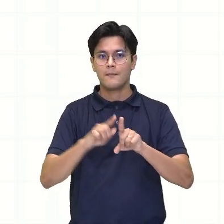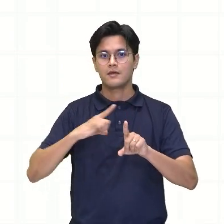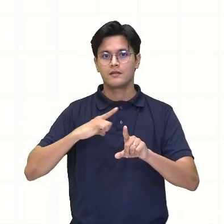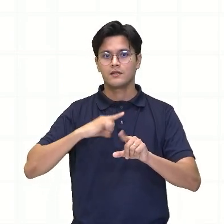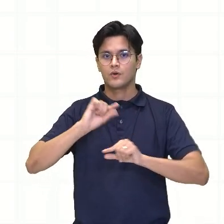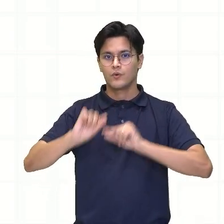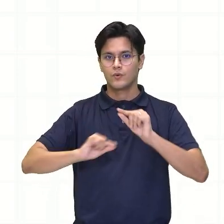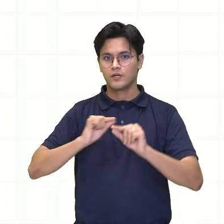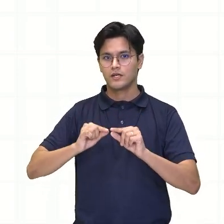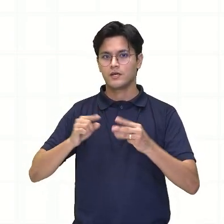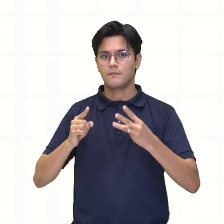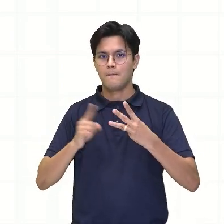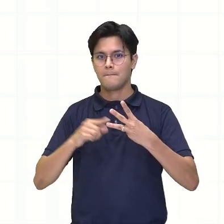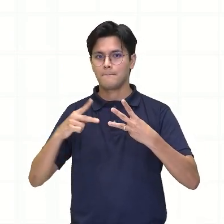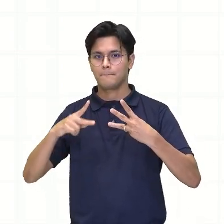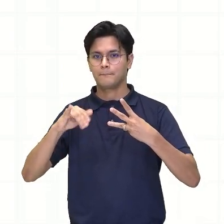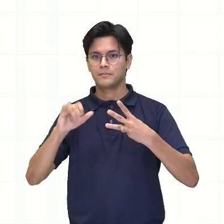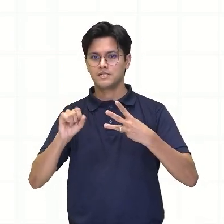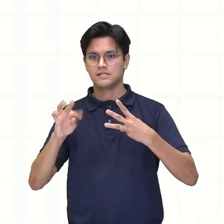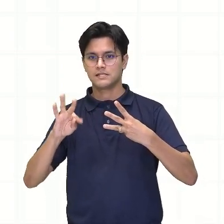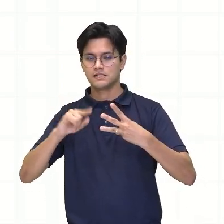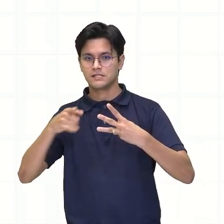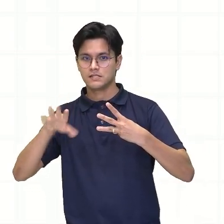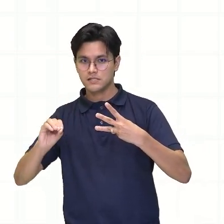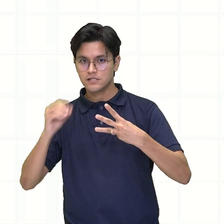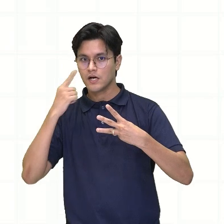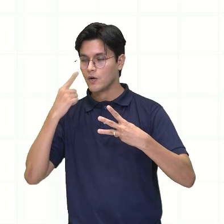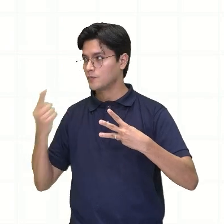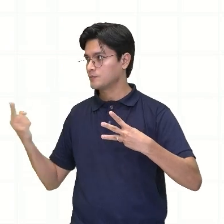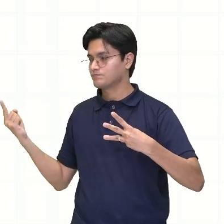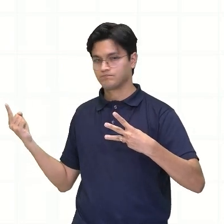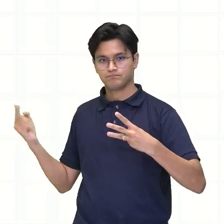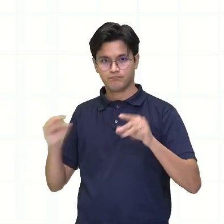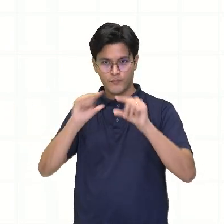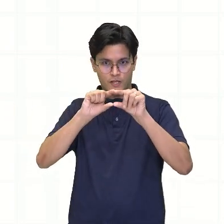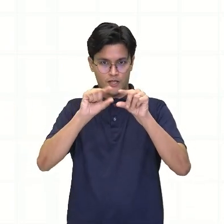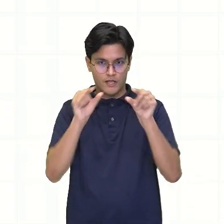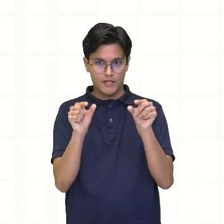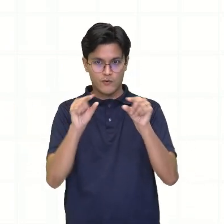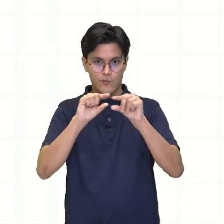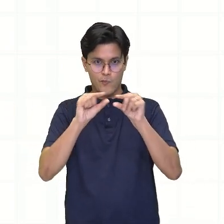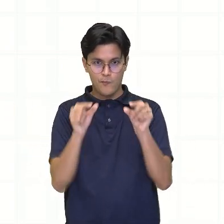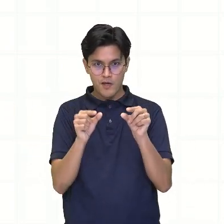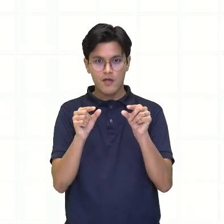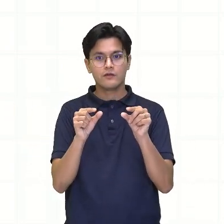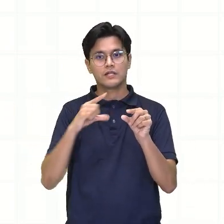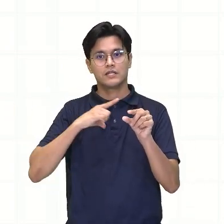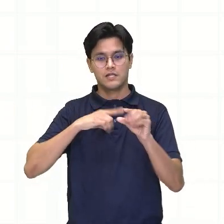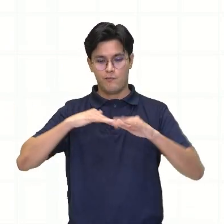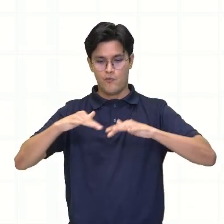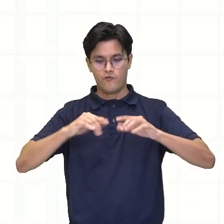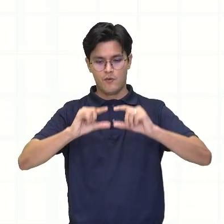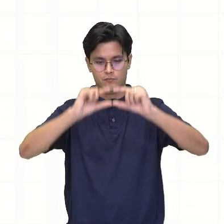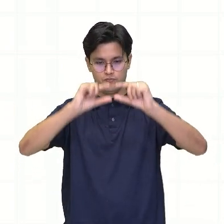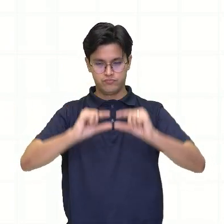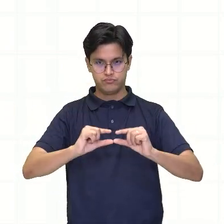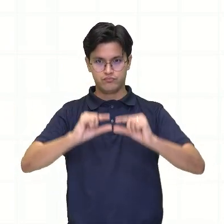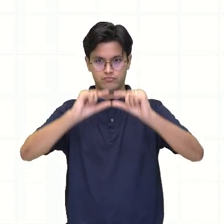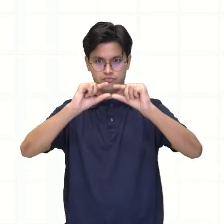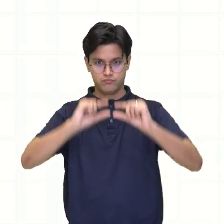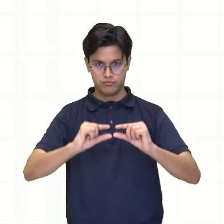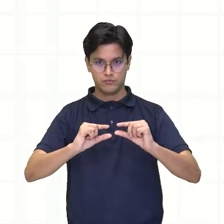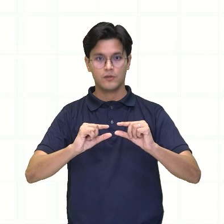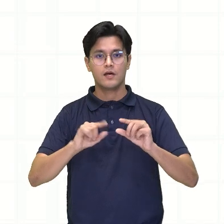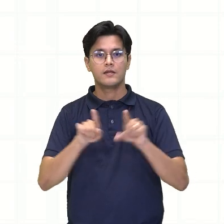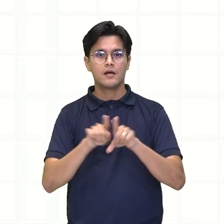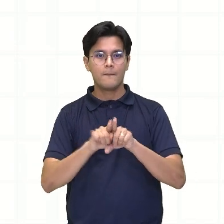pistão, que é essa peça aqui que vai ficar em movimento. Horas ela vai estar aqui em cima, horas ela vai estar um pouco mais abaixo. Quem é que